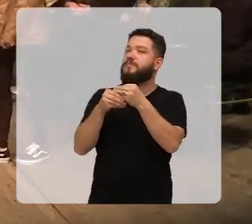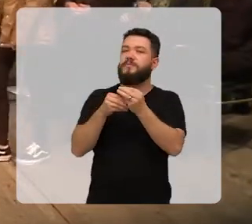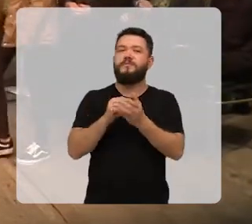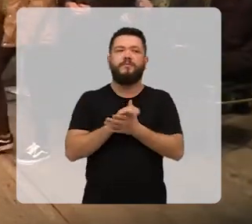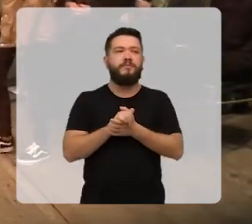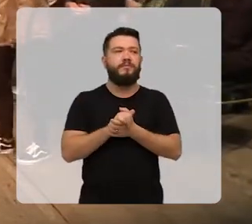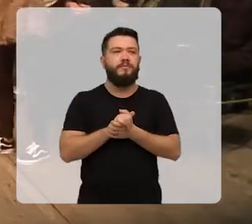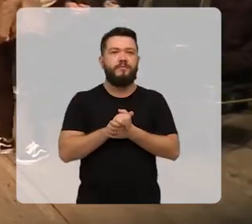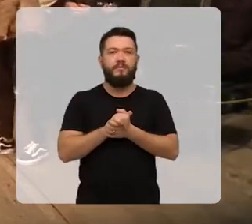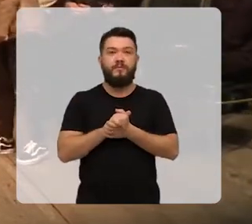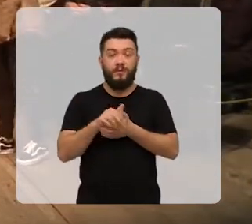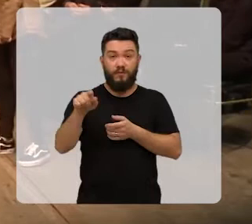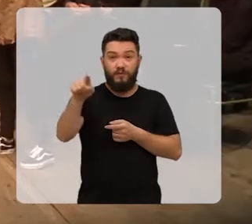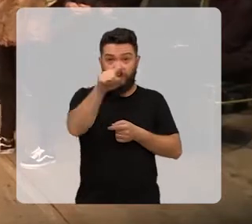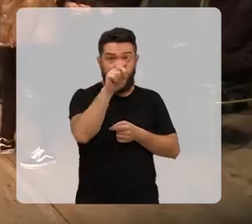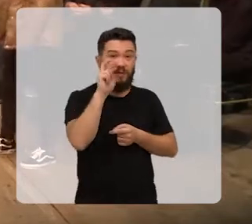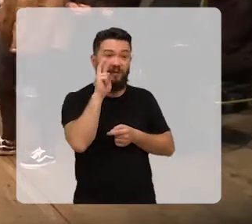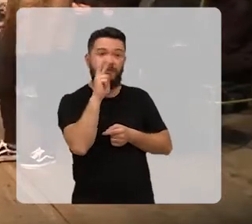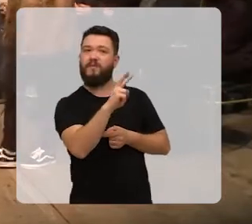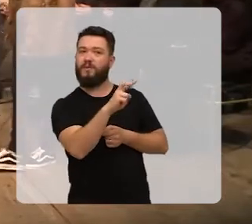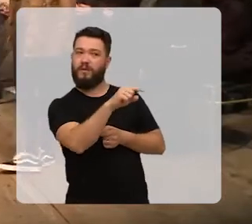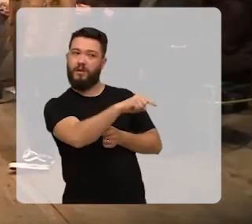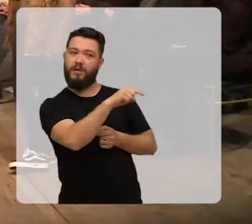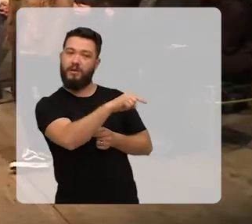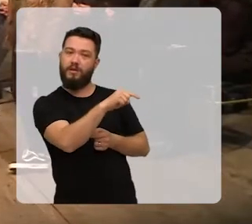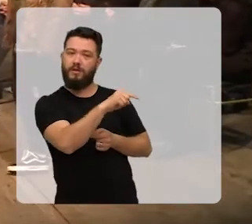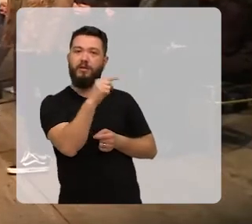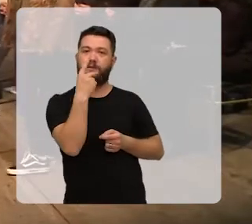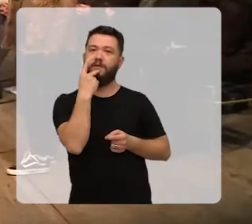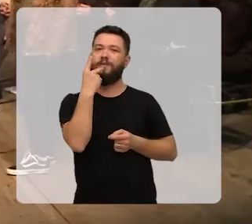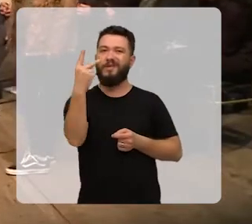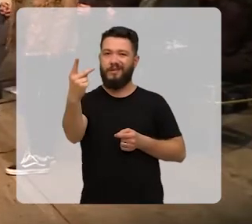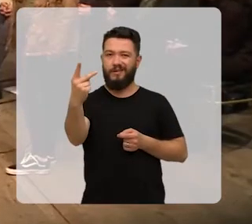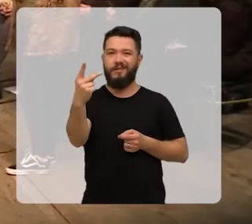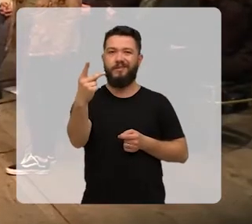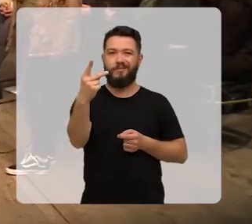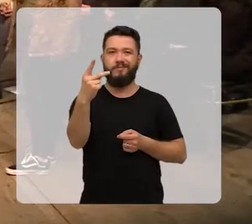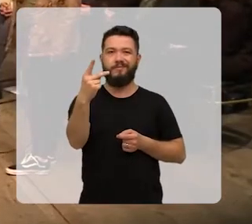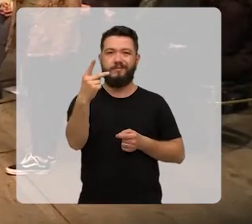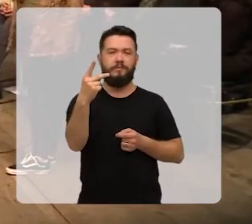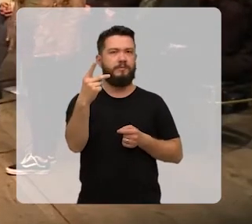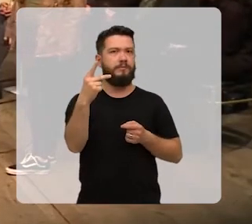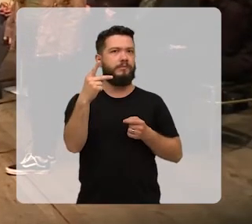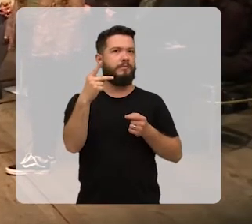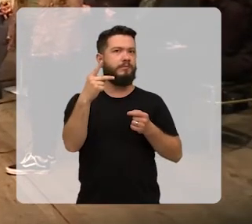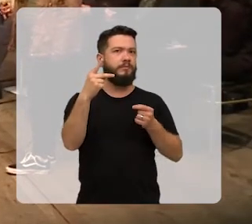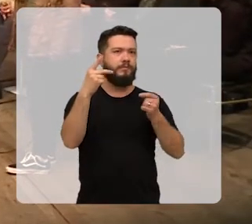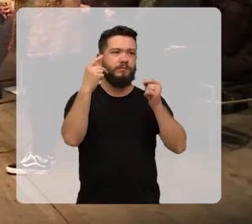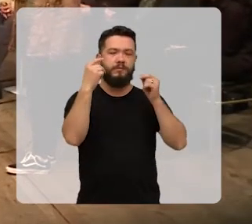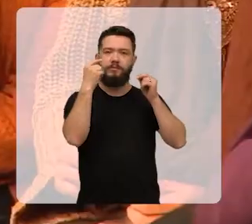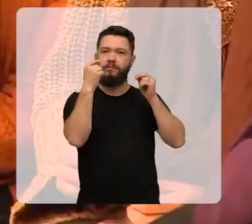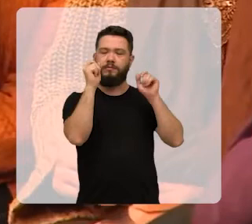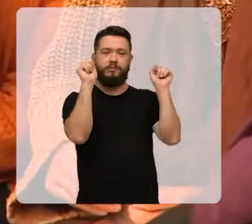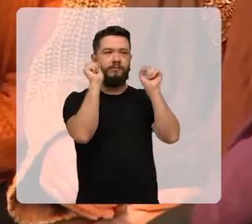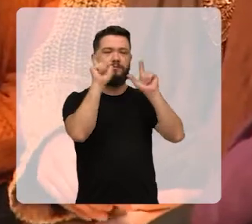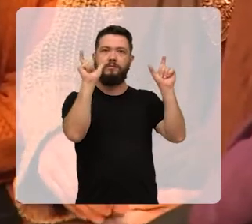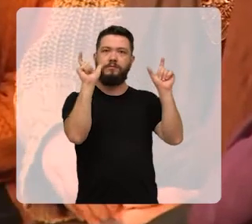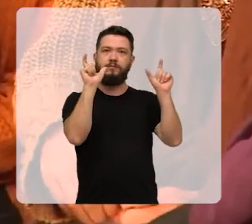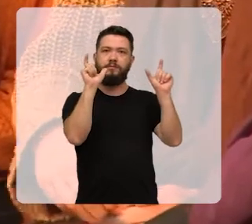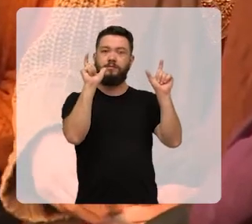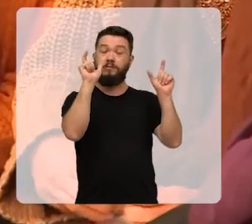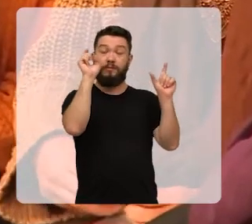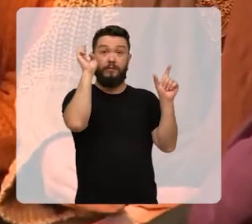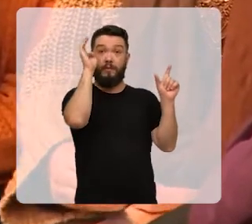vocês ouviram ela falar das coisas mais horríveis que